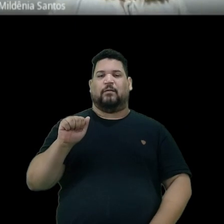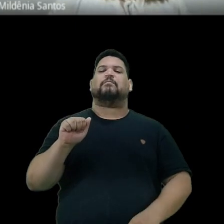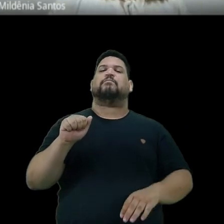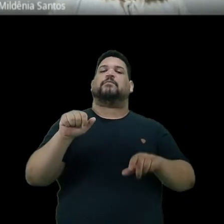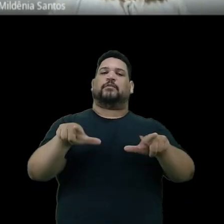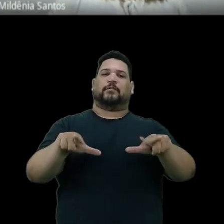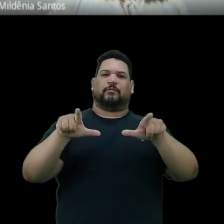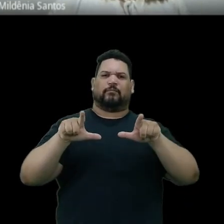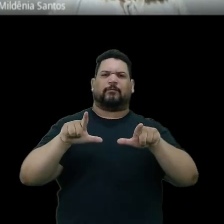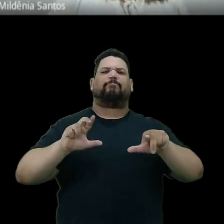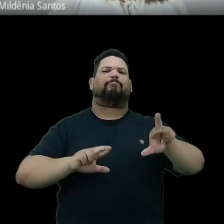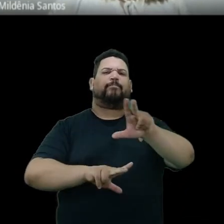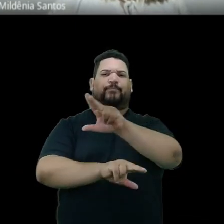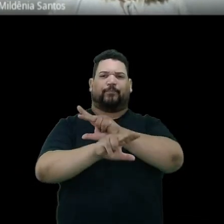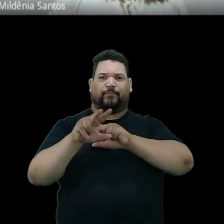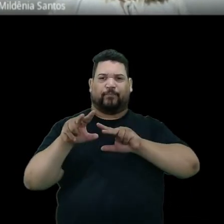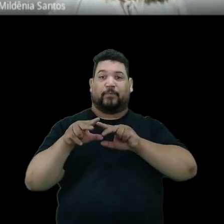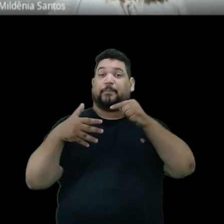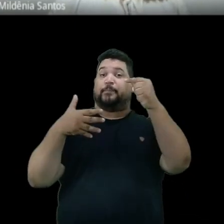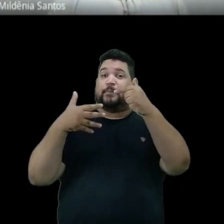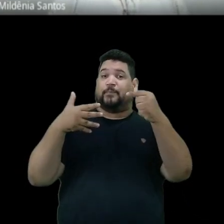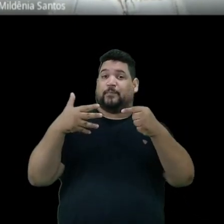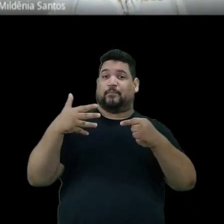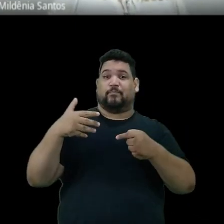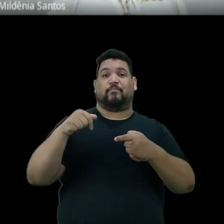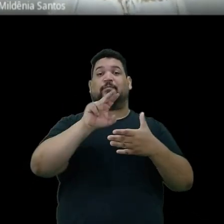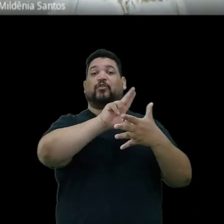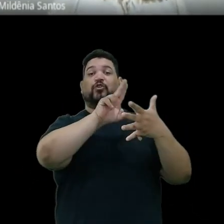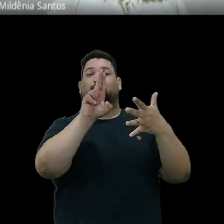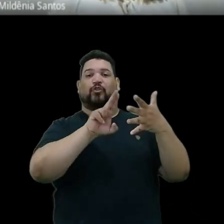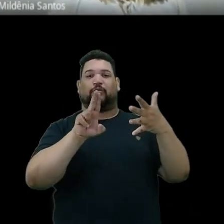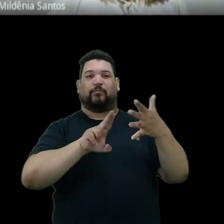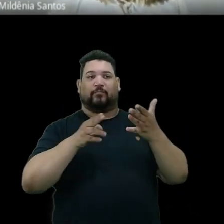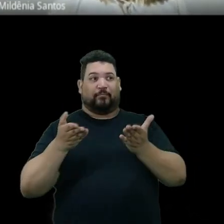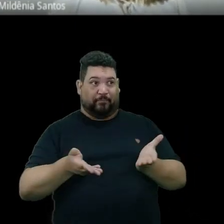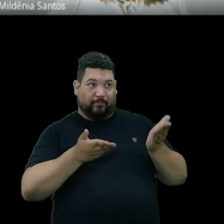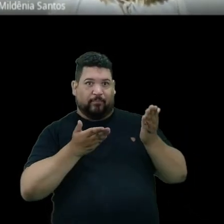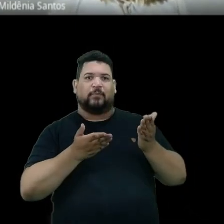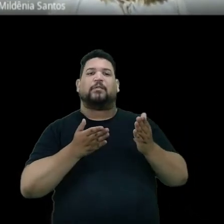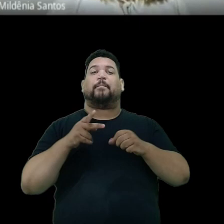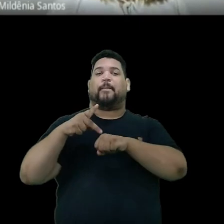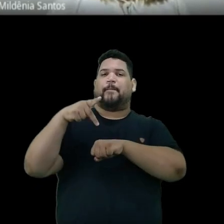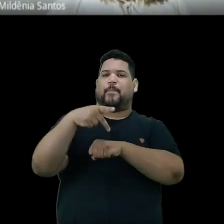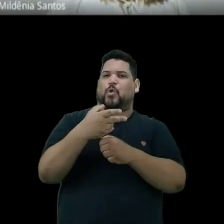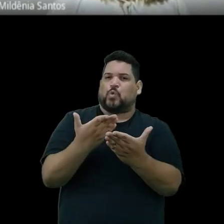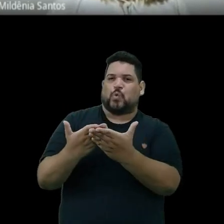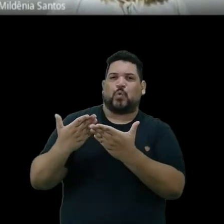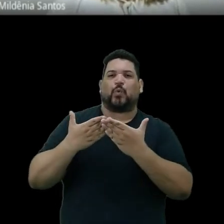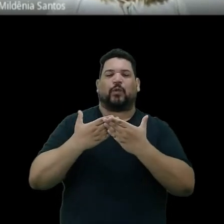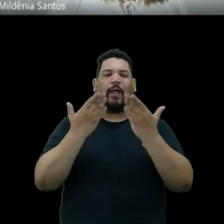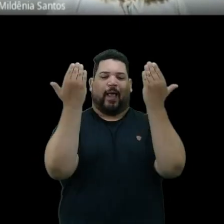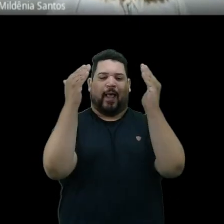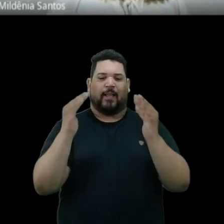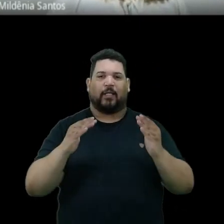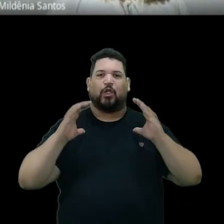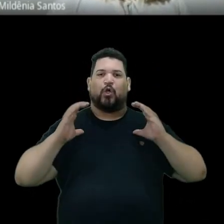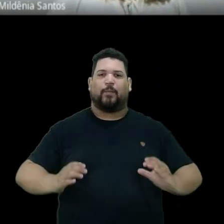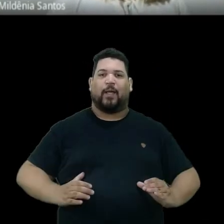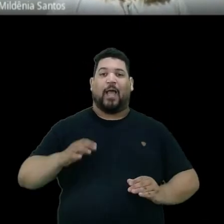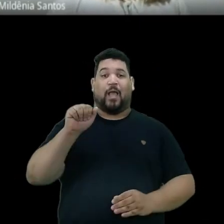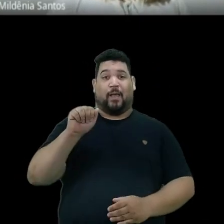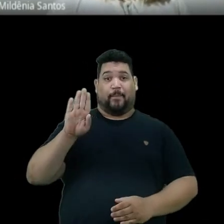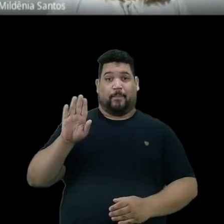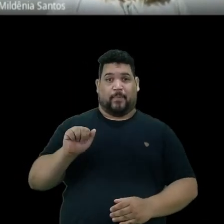TIS, Multigestos, DACA, PROMPT. Sou pós-graduanda em Análise do Comportamento Aplicada, ABA. Sou